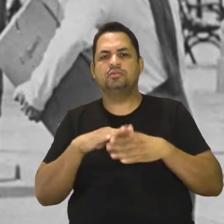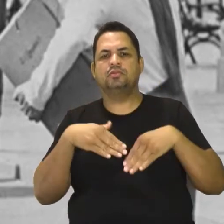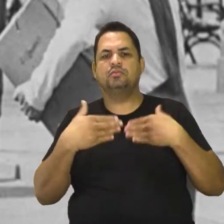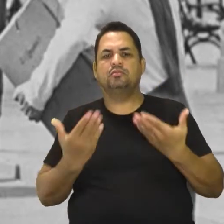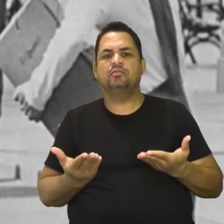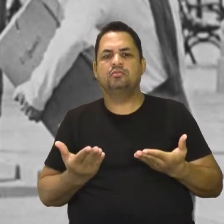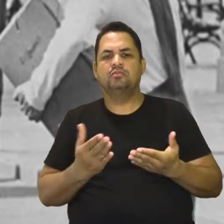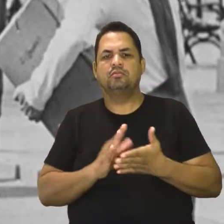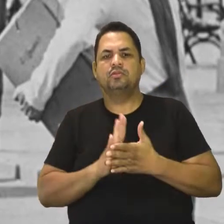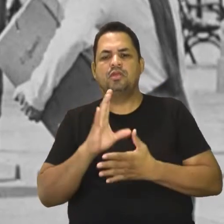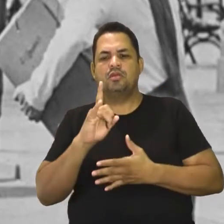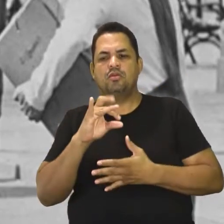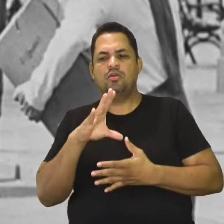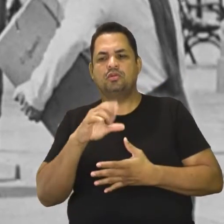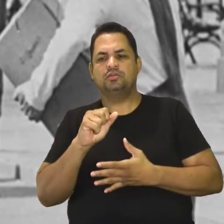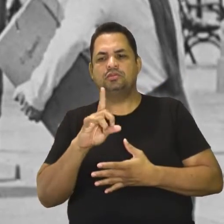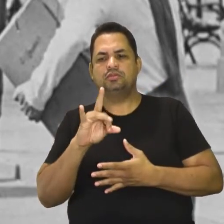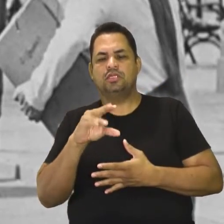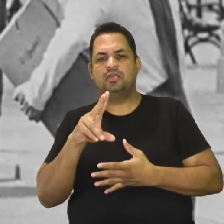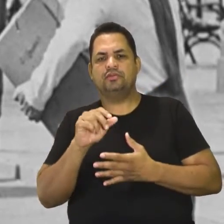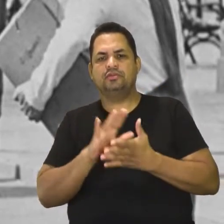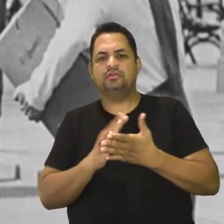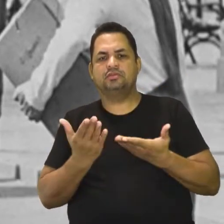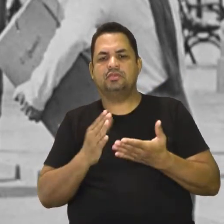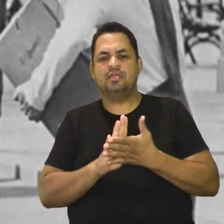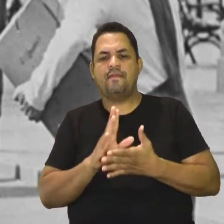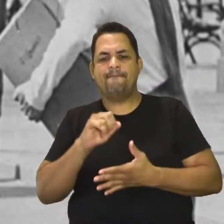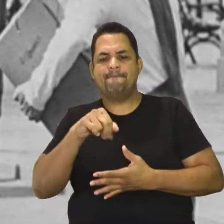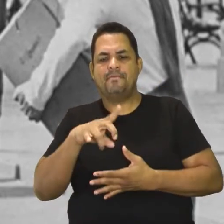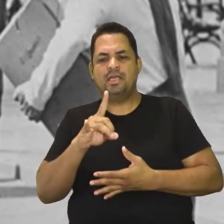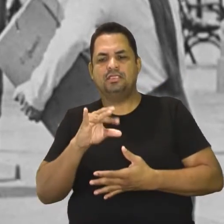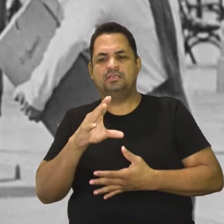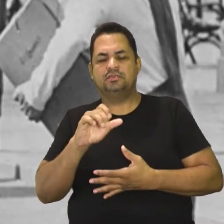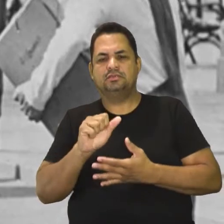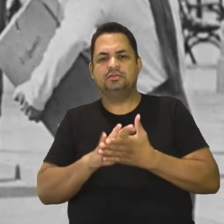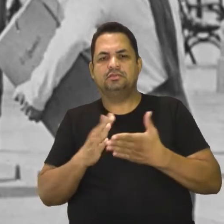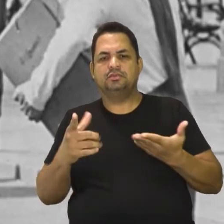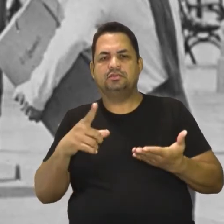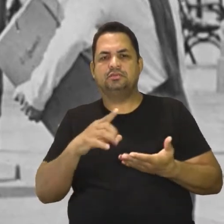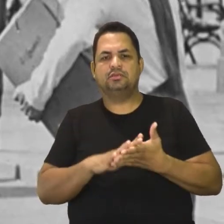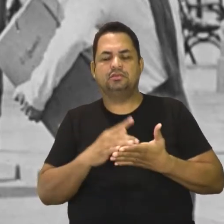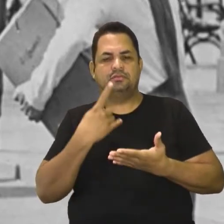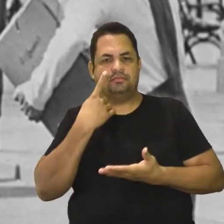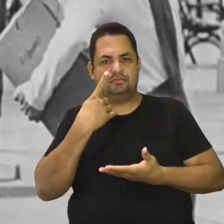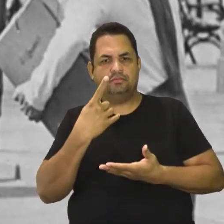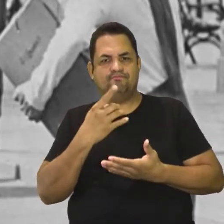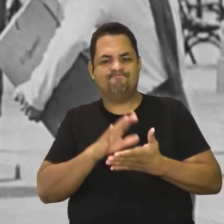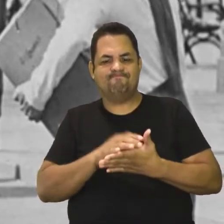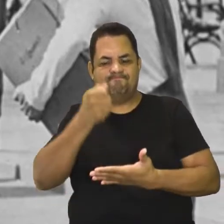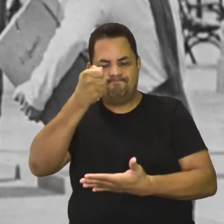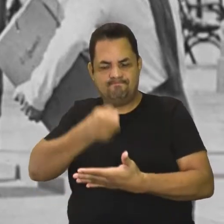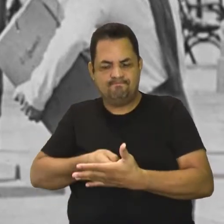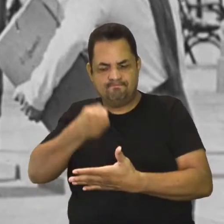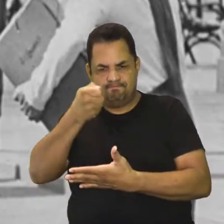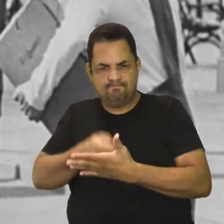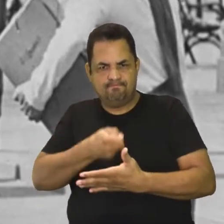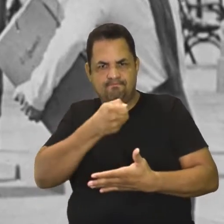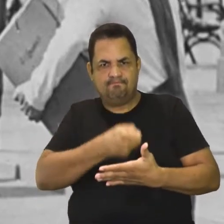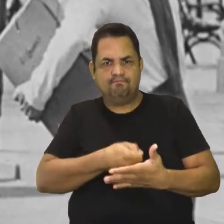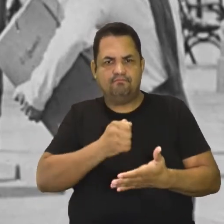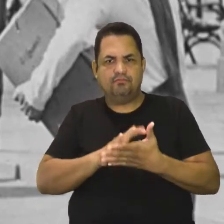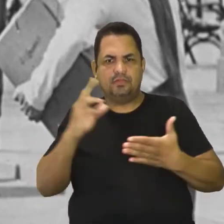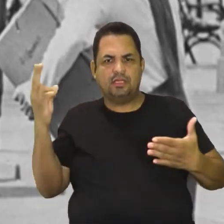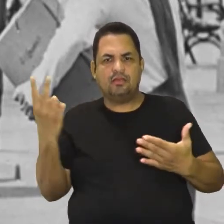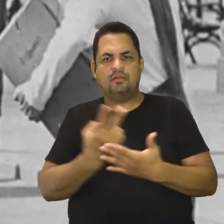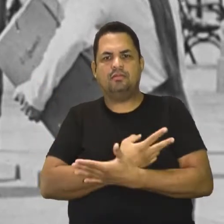chega Costa e Silva e quando chega Médici, aí nós vamos ver a linha dura acontecendo. Eram